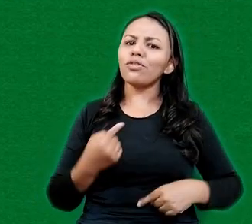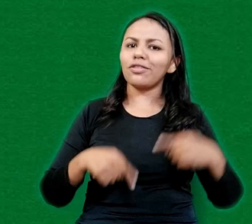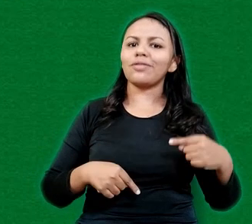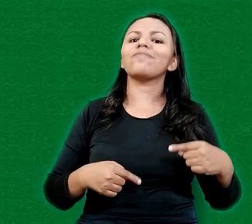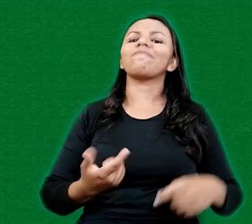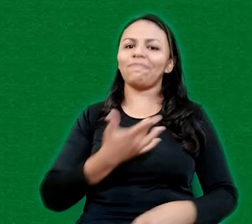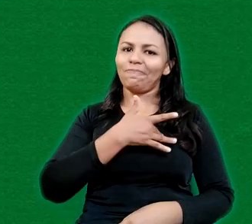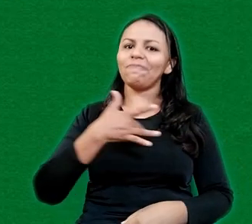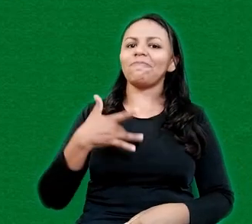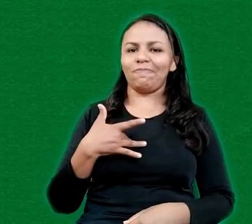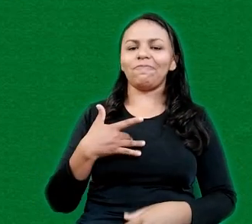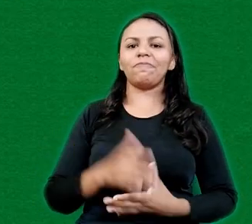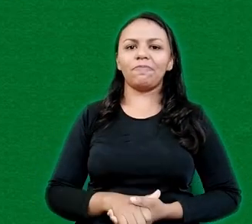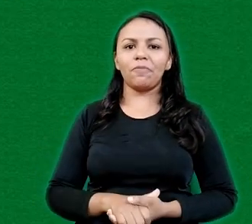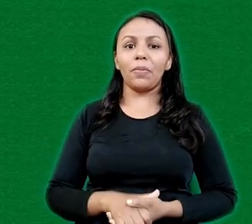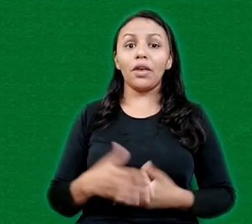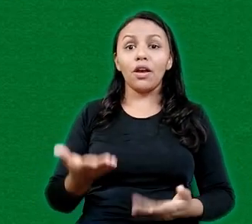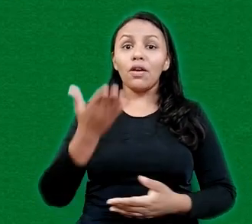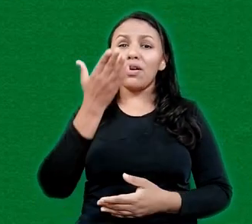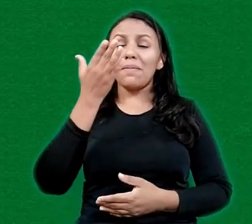corpo. Quando, através da